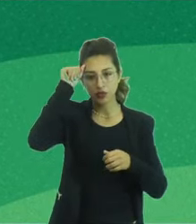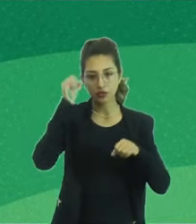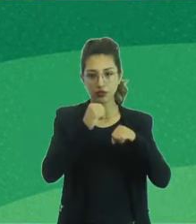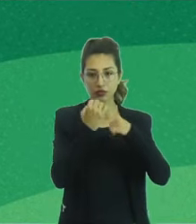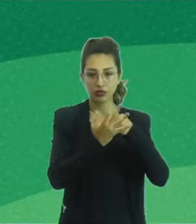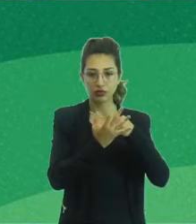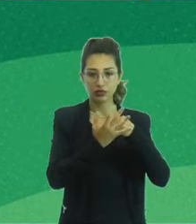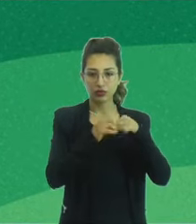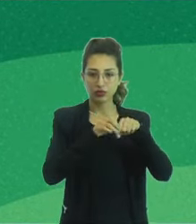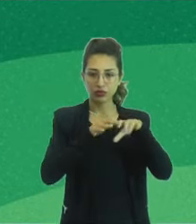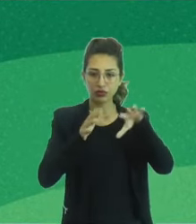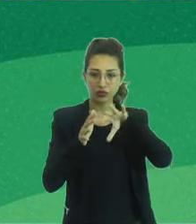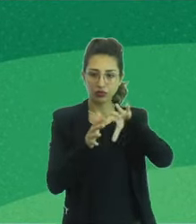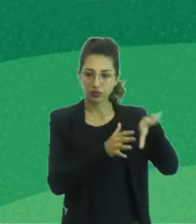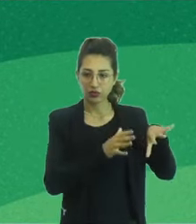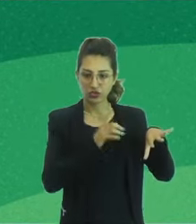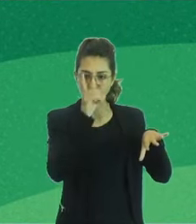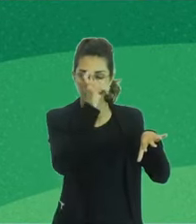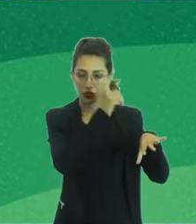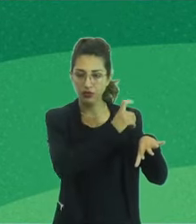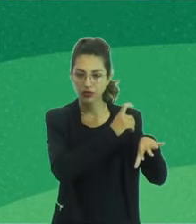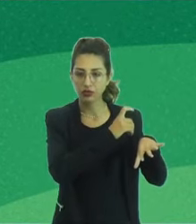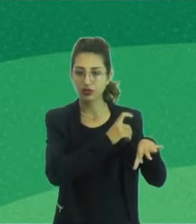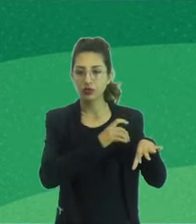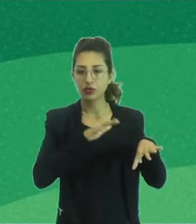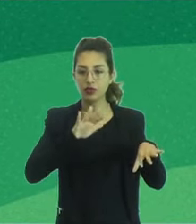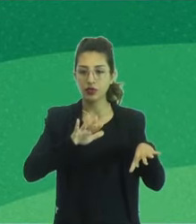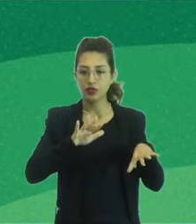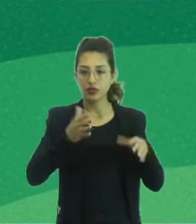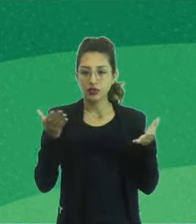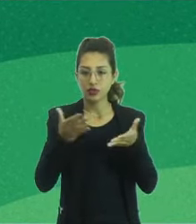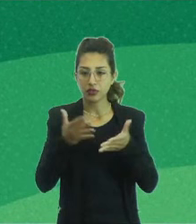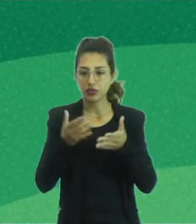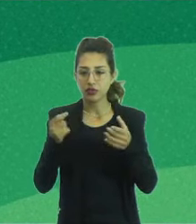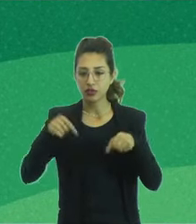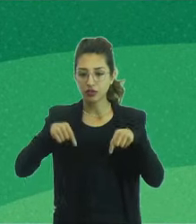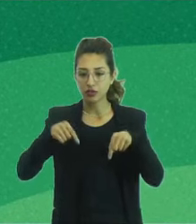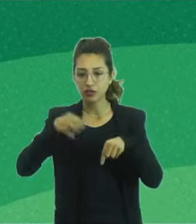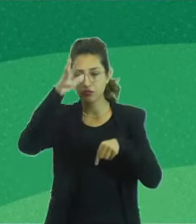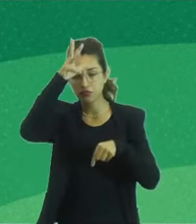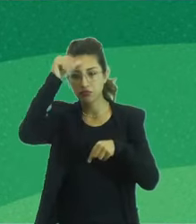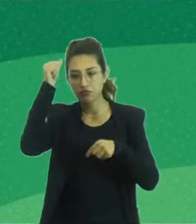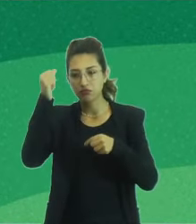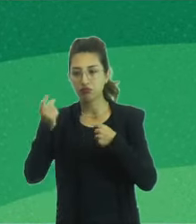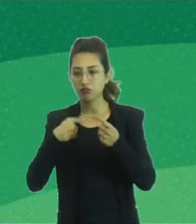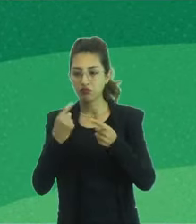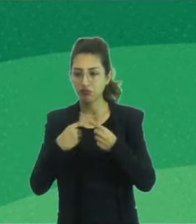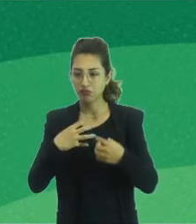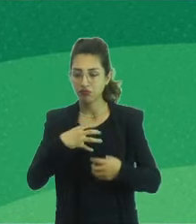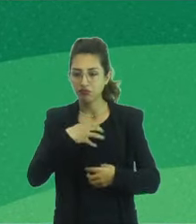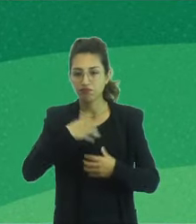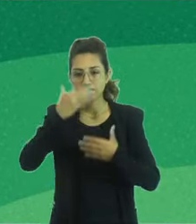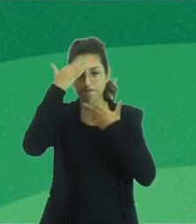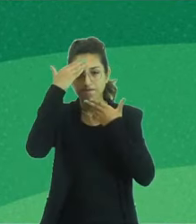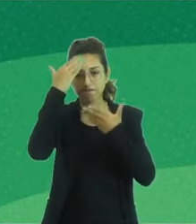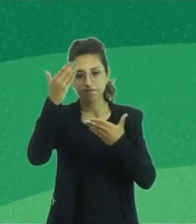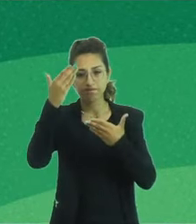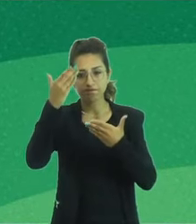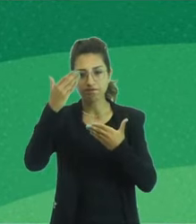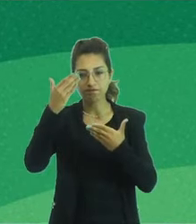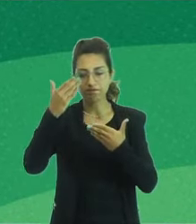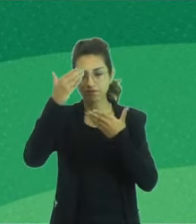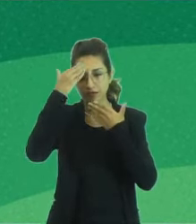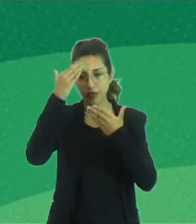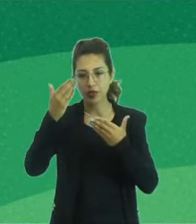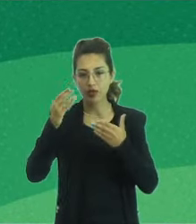isso é bonito eu sou grato por isso lembra falei que era uma lição de gratidão sou muito grato por isso grato